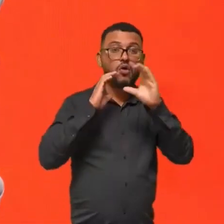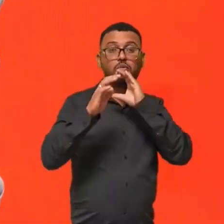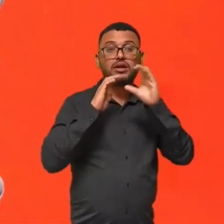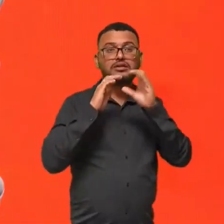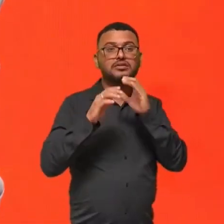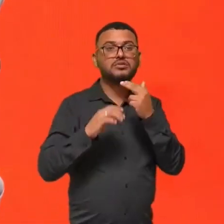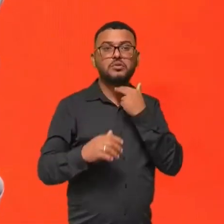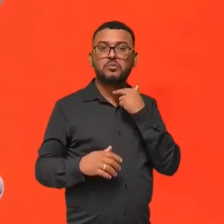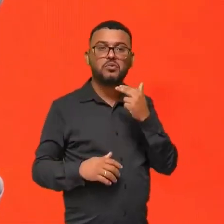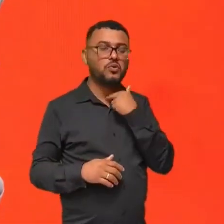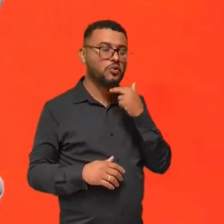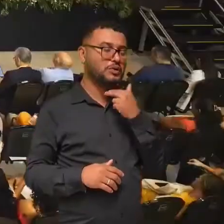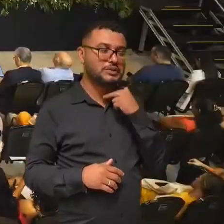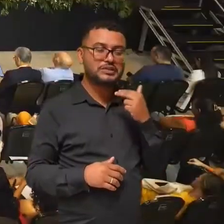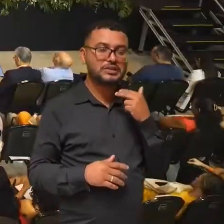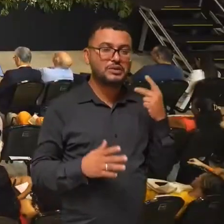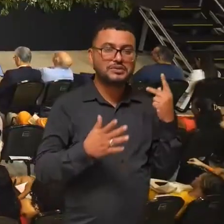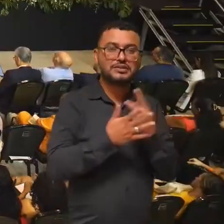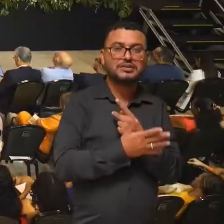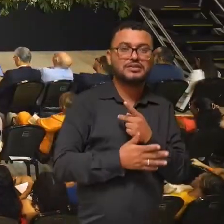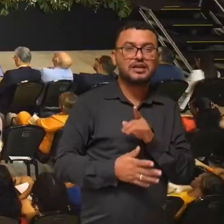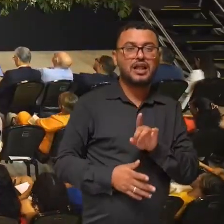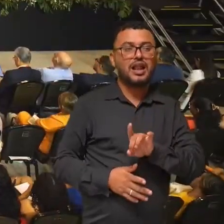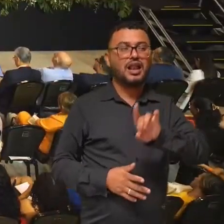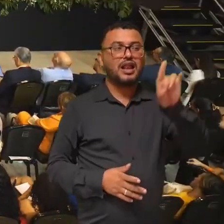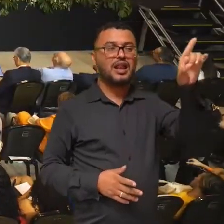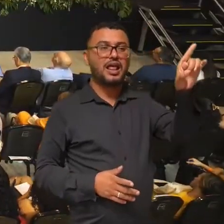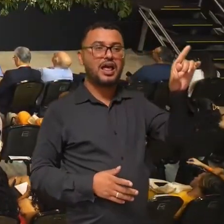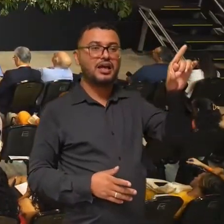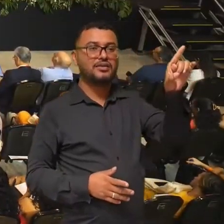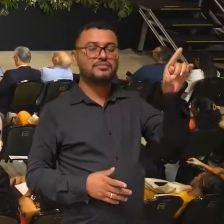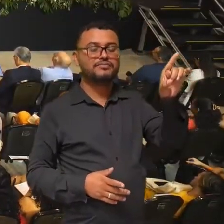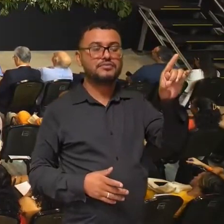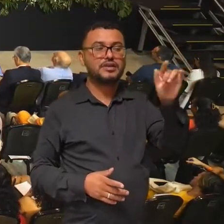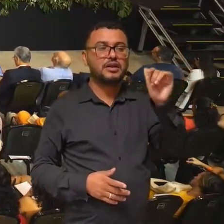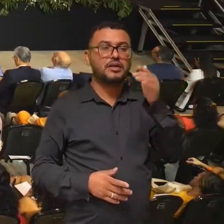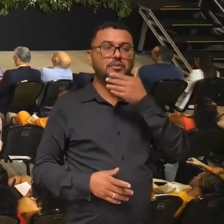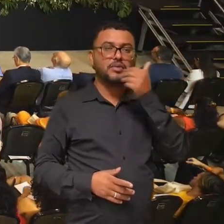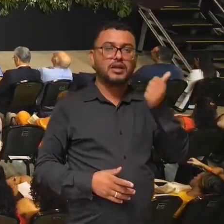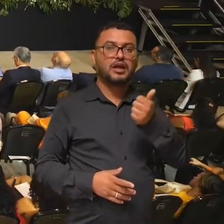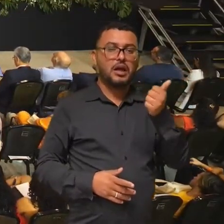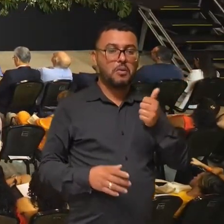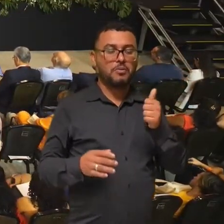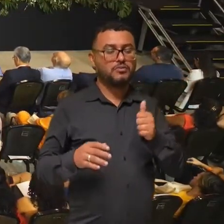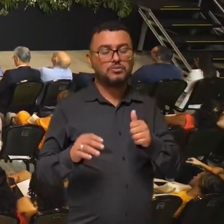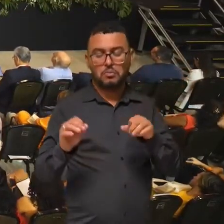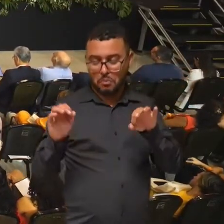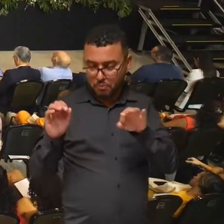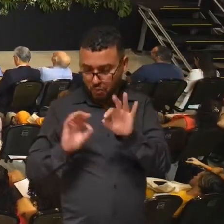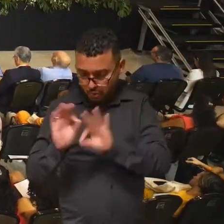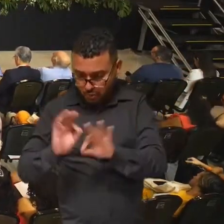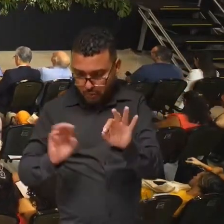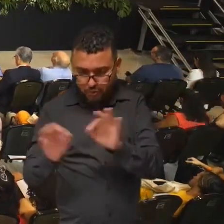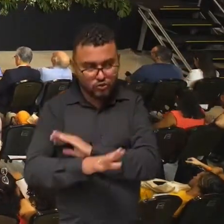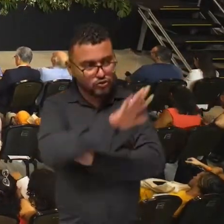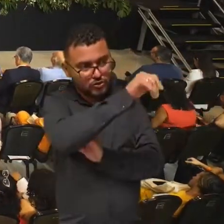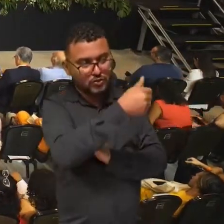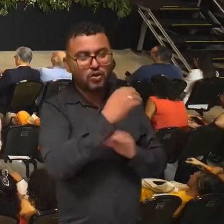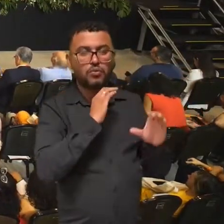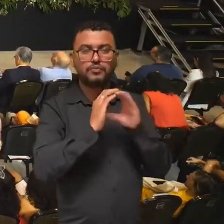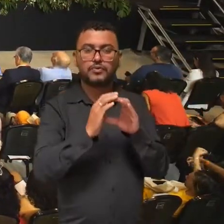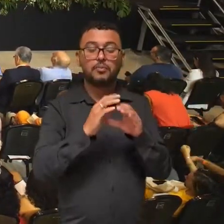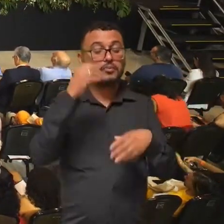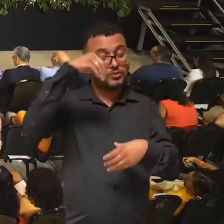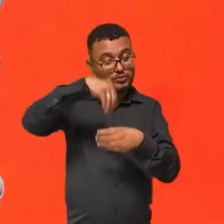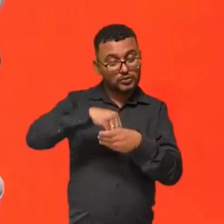hoje em dia, no final do processo. Quando está tudo pronto, chama a comunicação. A comunicação tem que estar dentro das políticas públicas